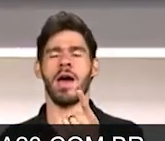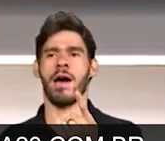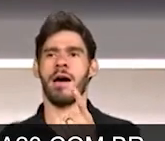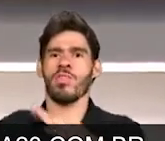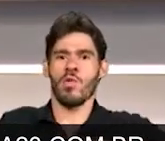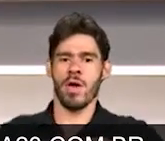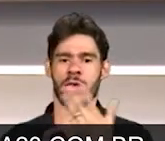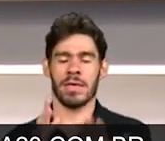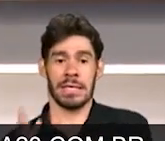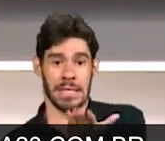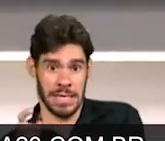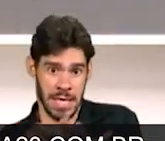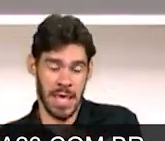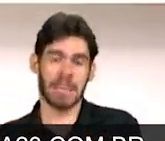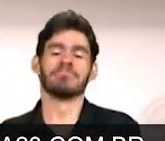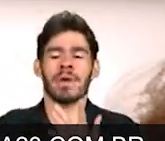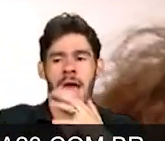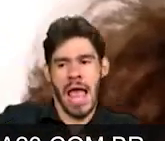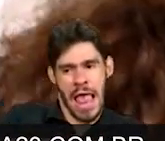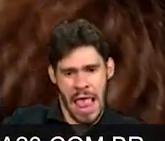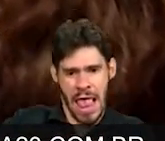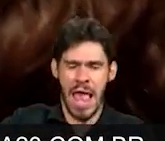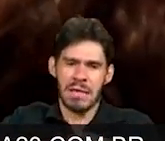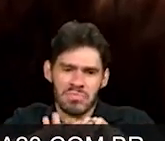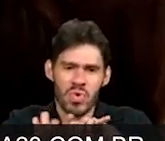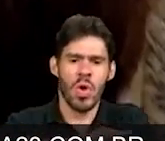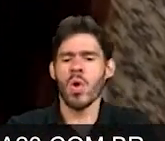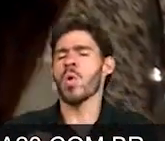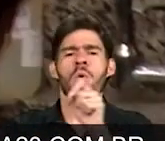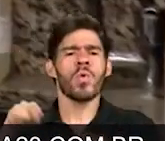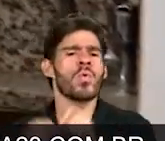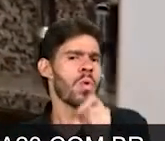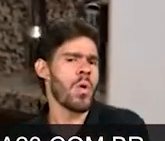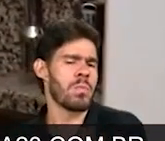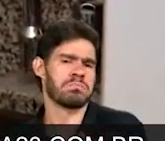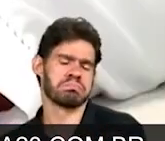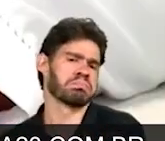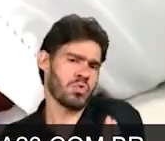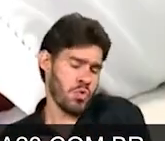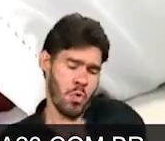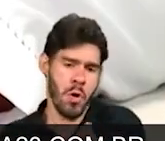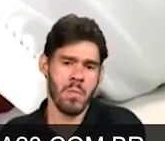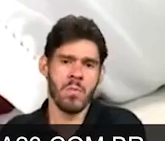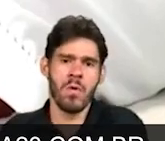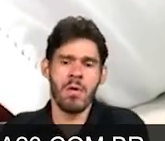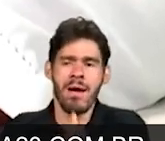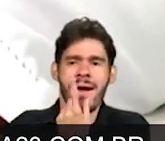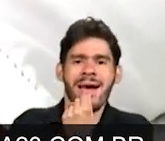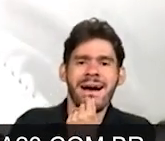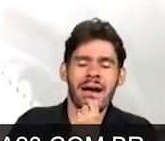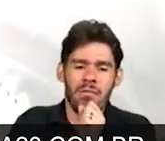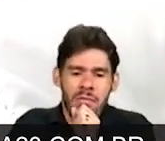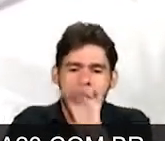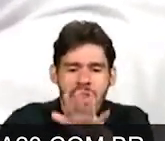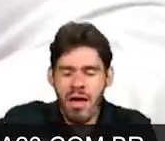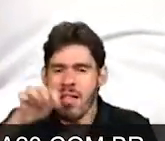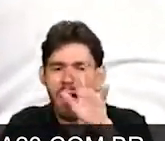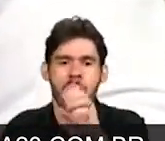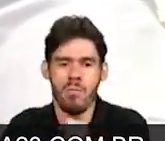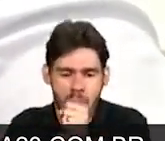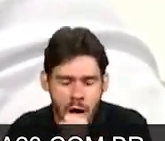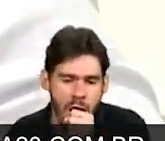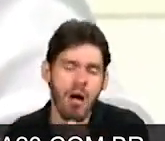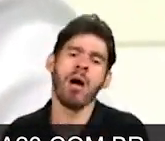A transmissão da hanseníase se dá por meio de gotículas de saliva, que são eliminadas na fala, tosse